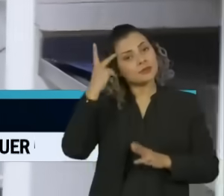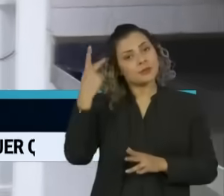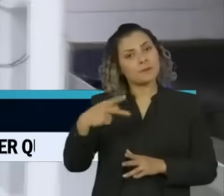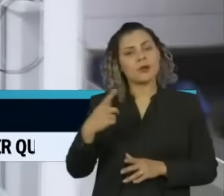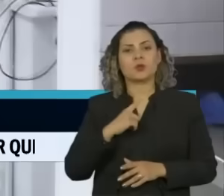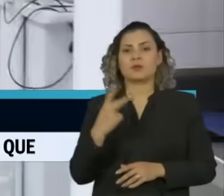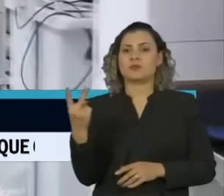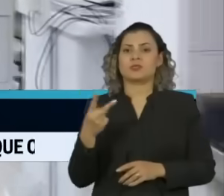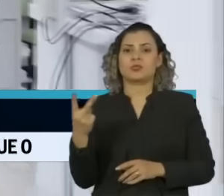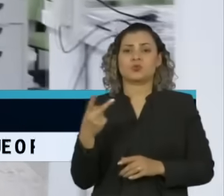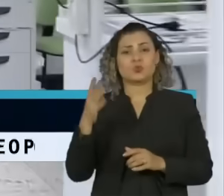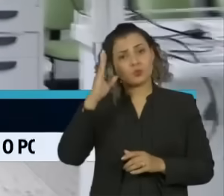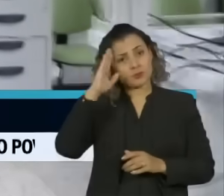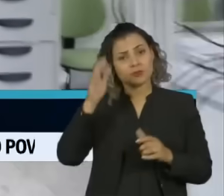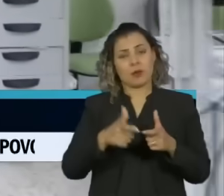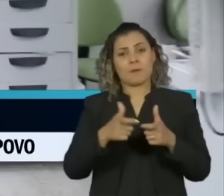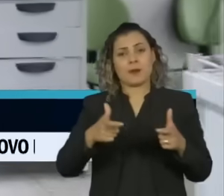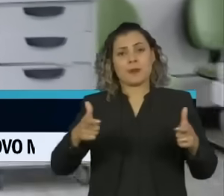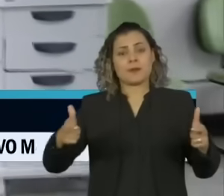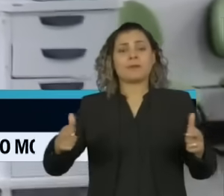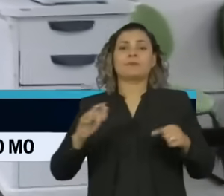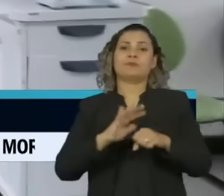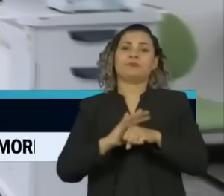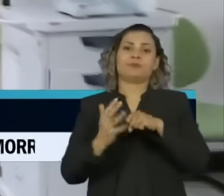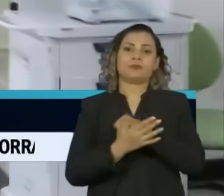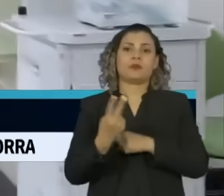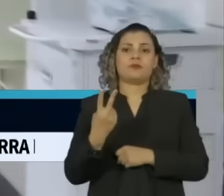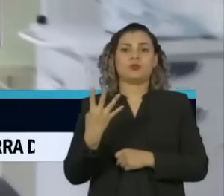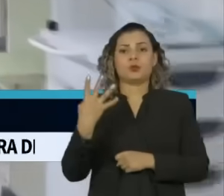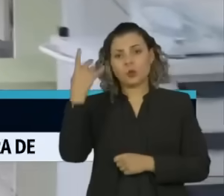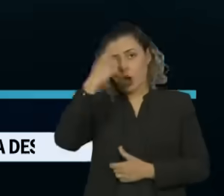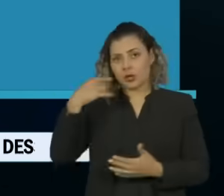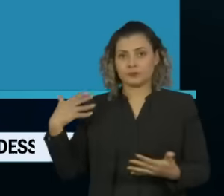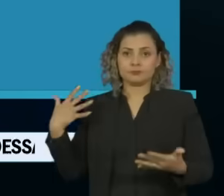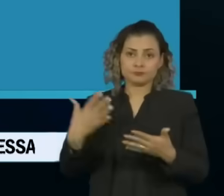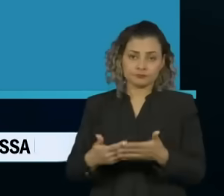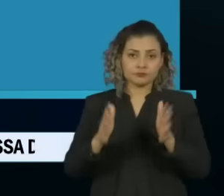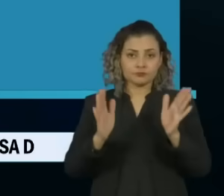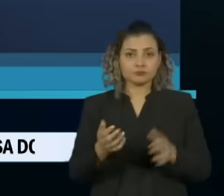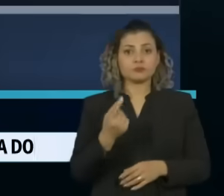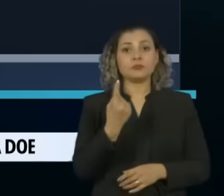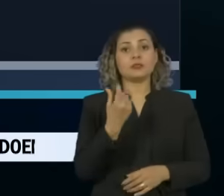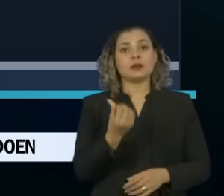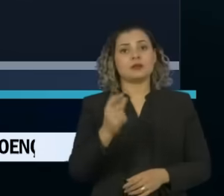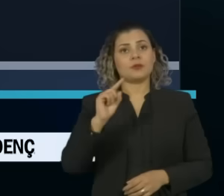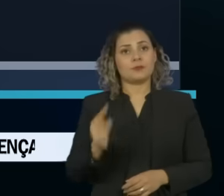o segundo maior número de casos de Covid-19 em 24 horas. Foram